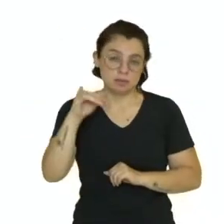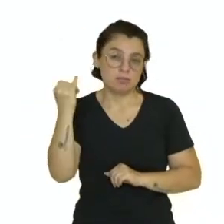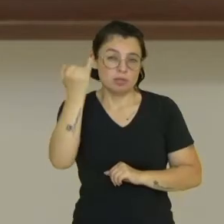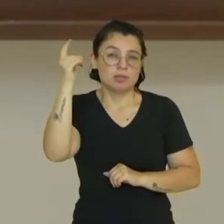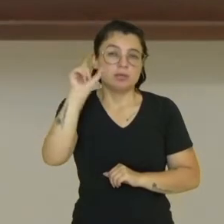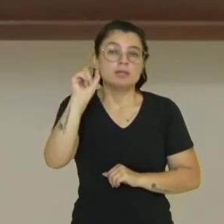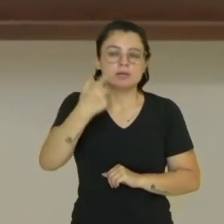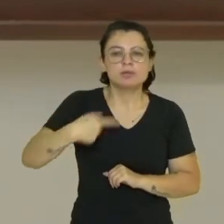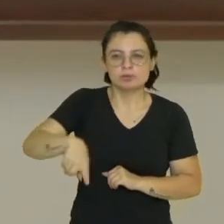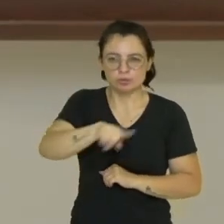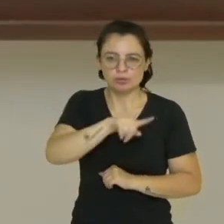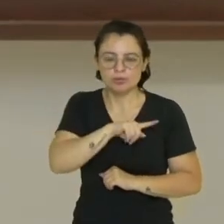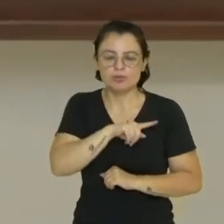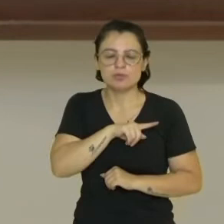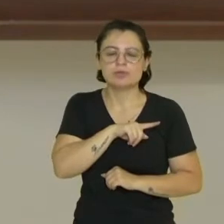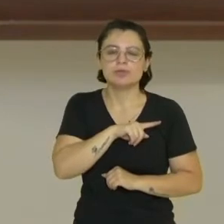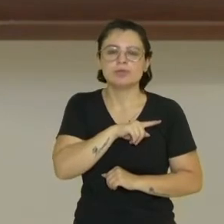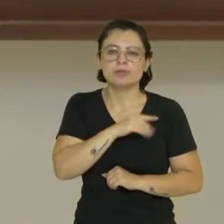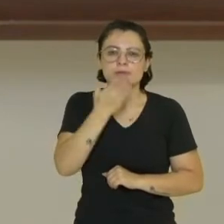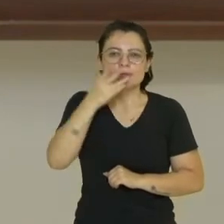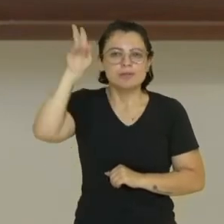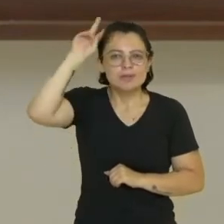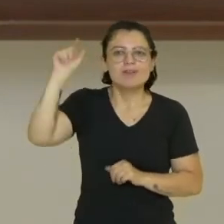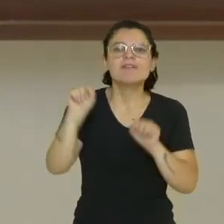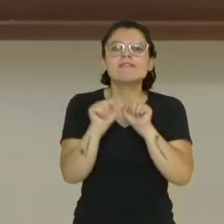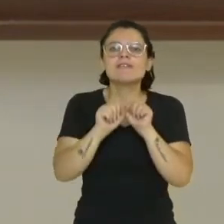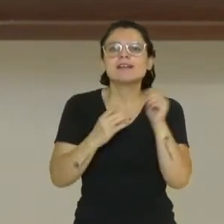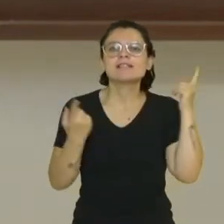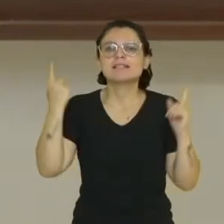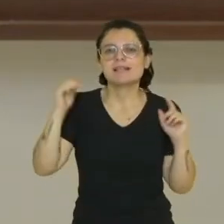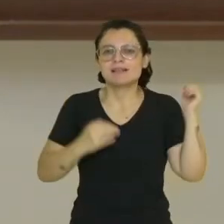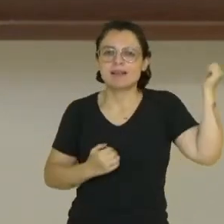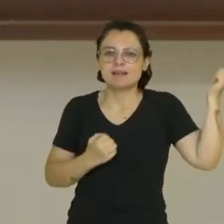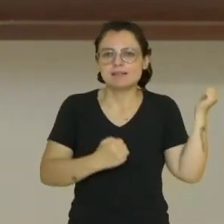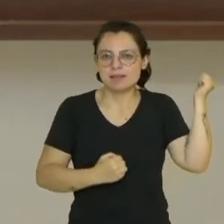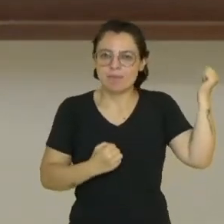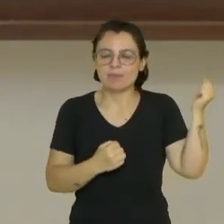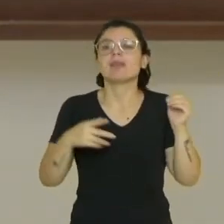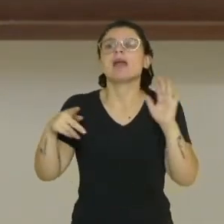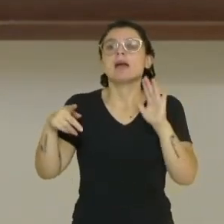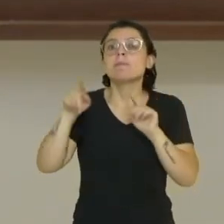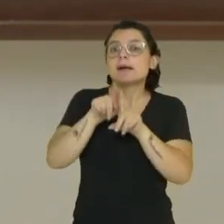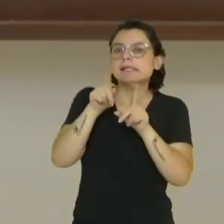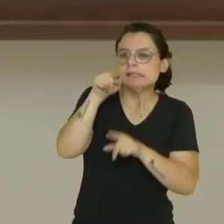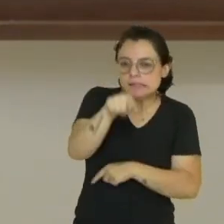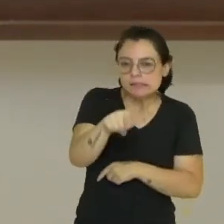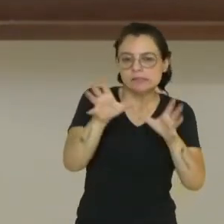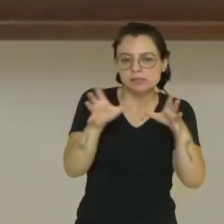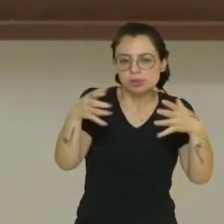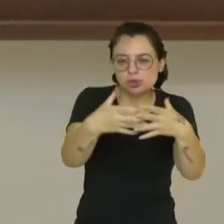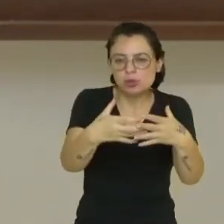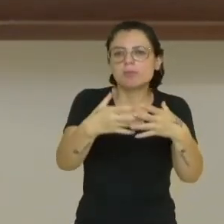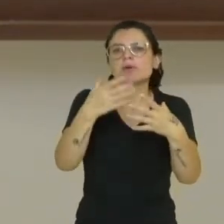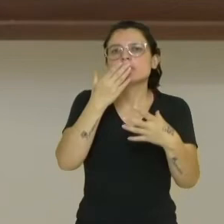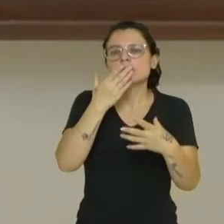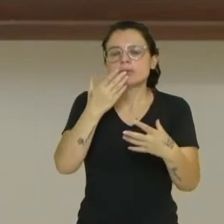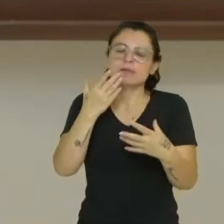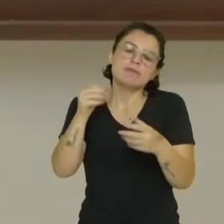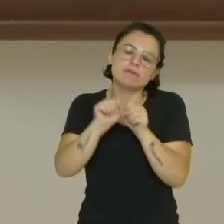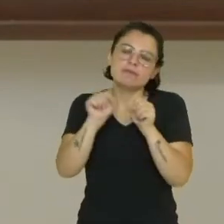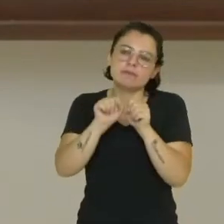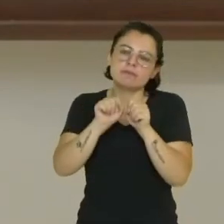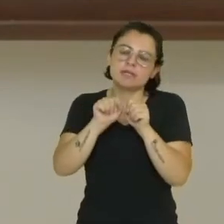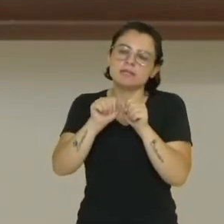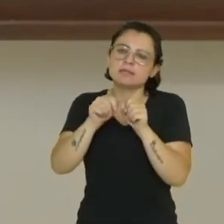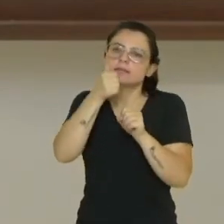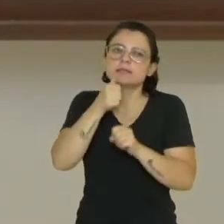os índios brasileiros fazem danças, e eles então faziam sacrifícios para agradar os deuses, para obter a graça que